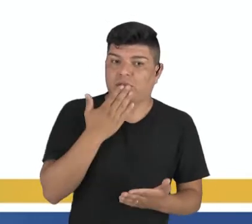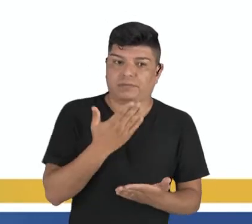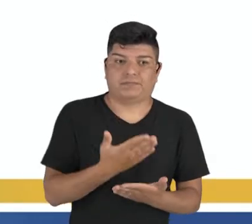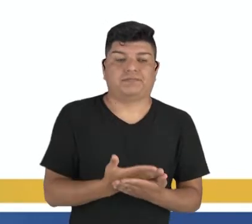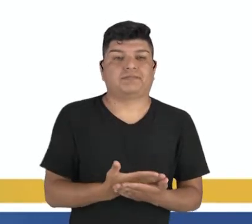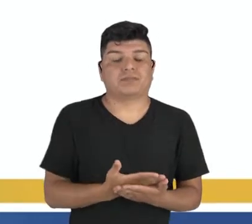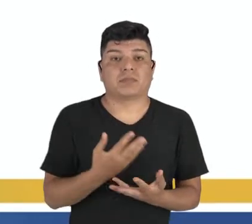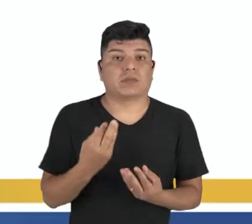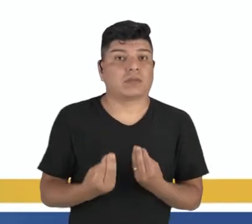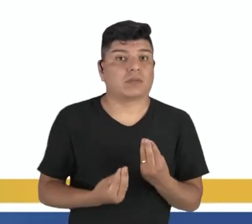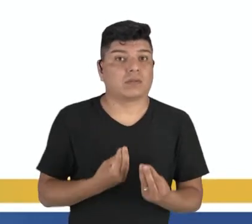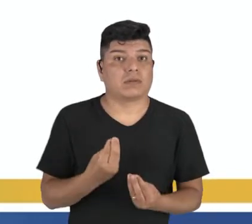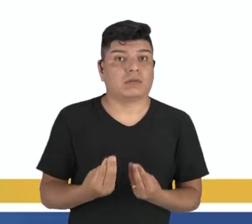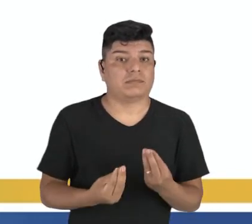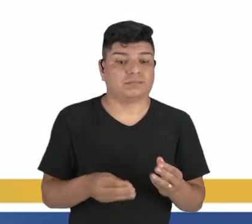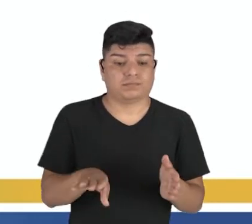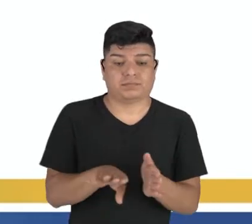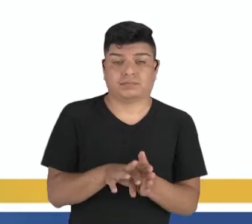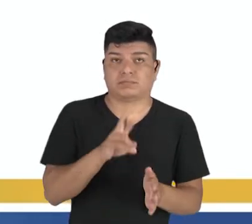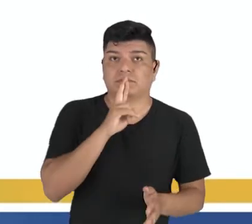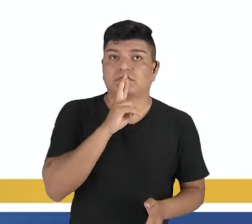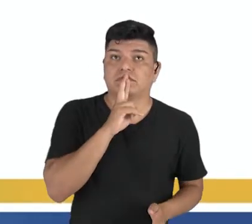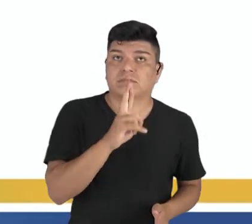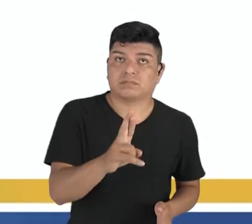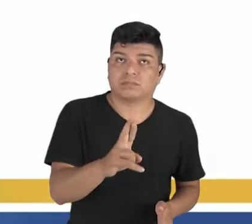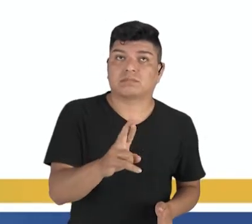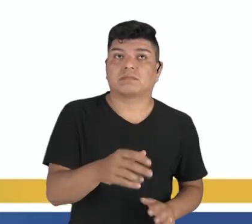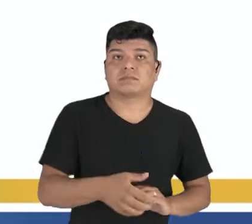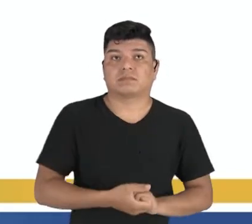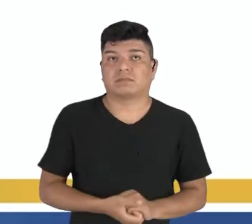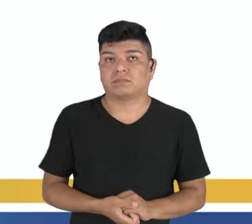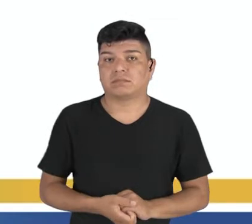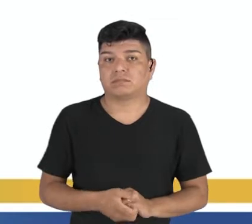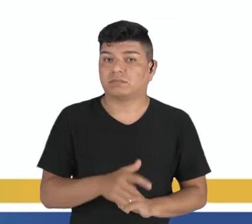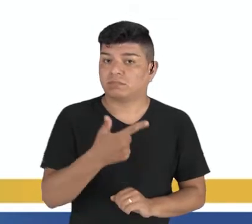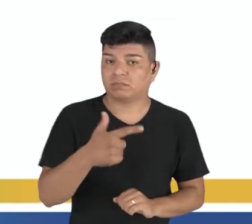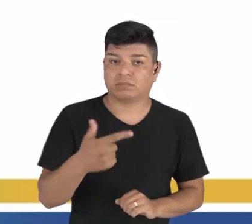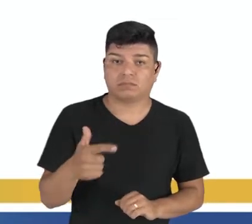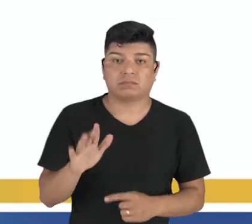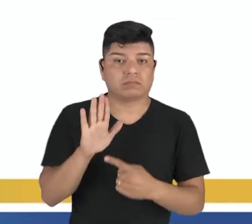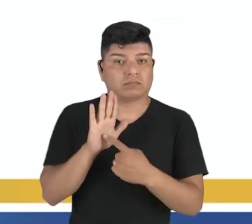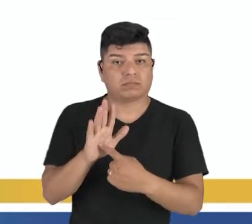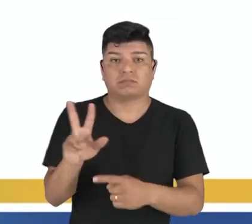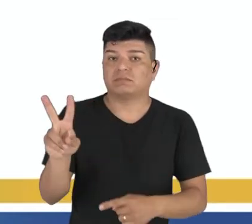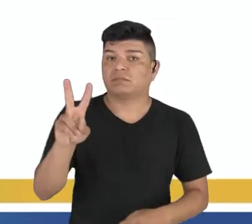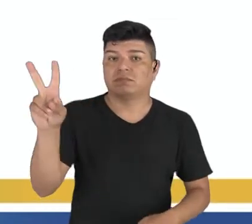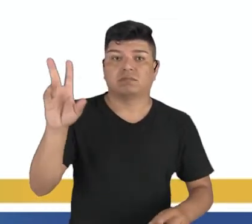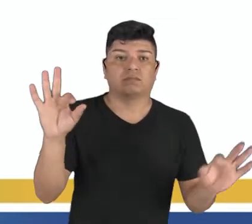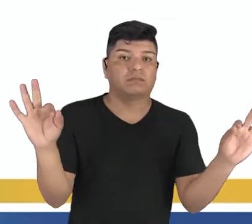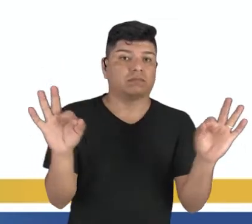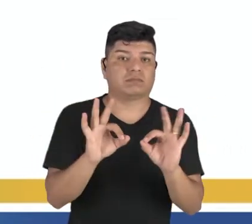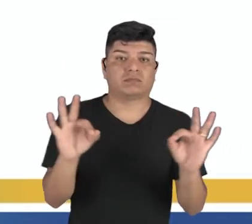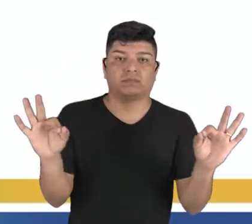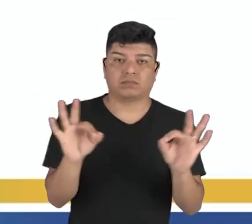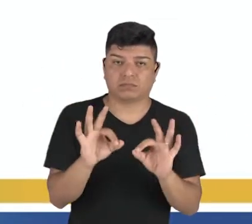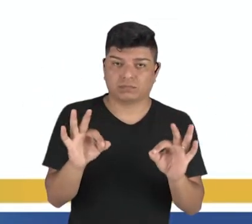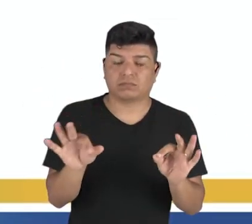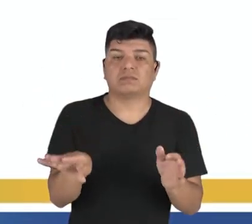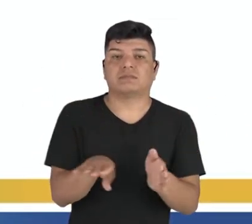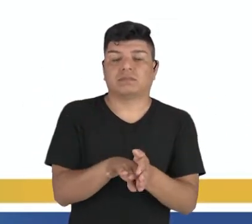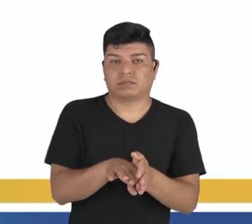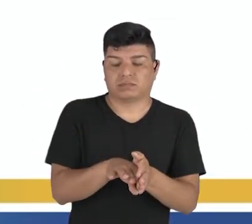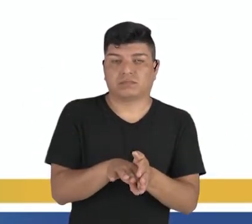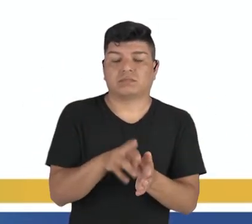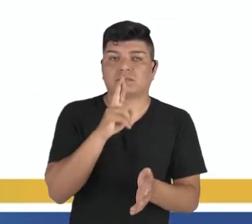espantada, como ele havia chegado na resposta em que ela não havia expressado valor algum, e aí ele